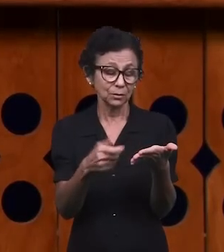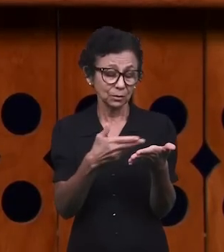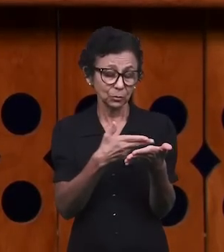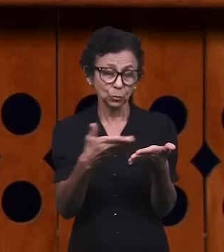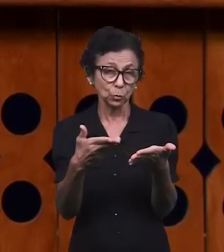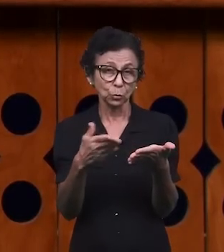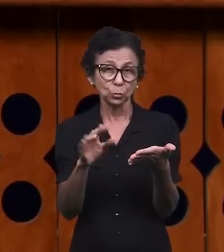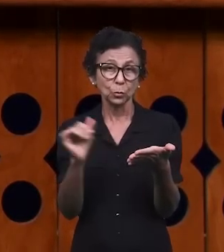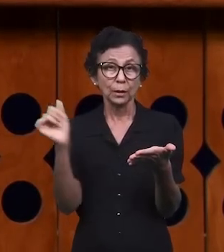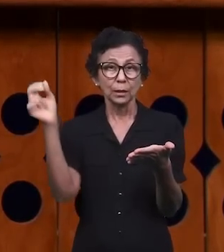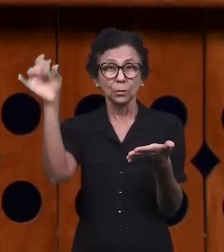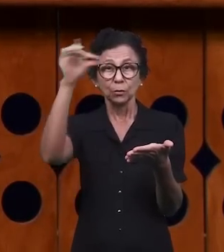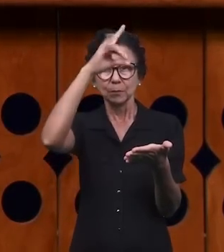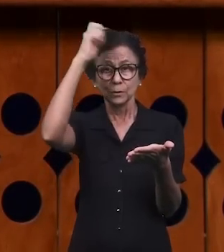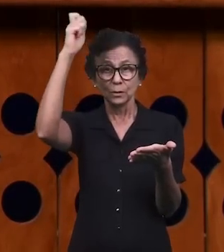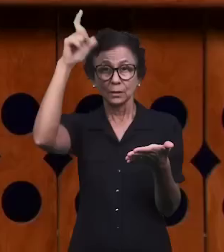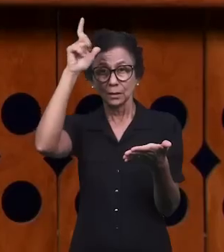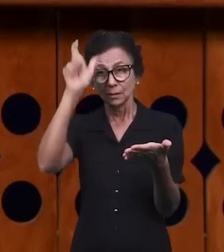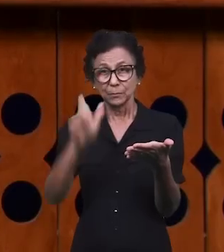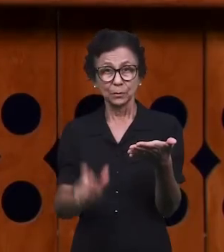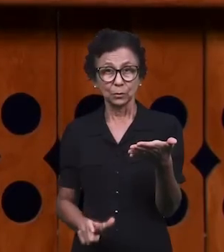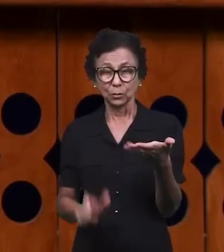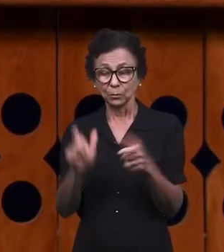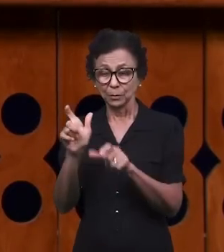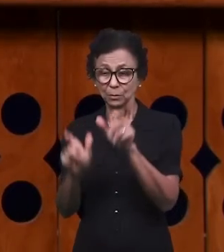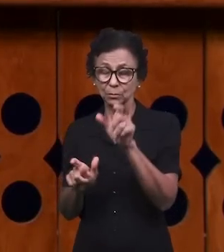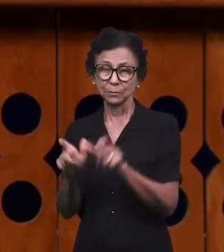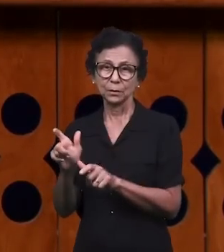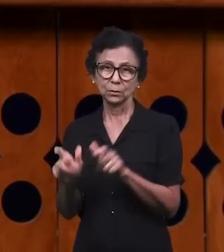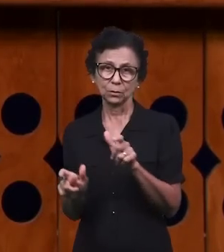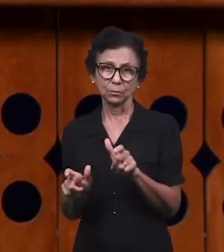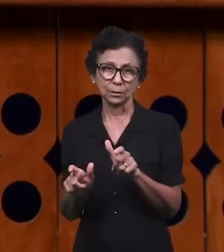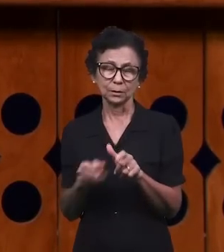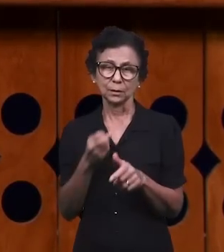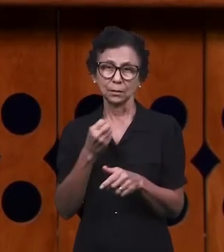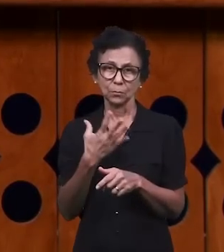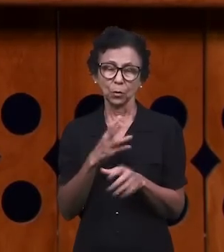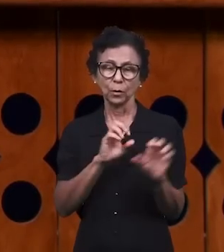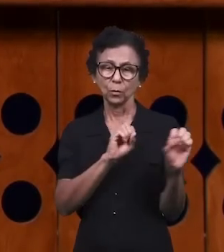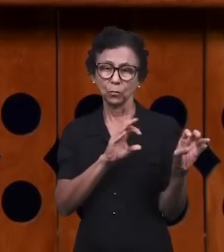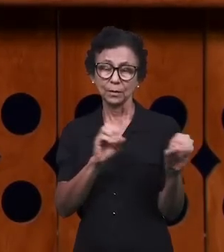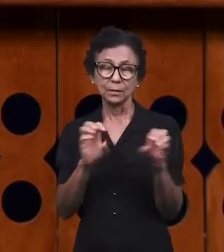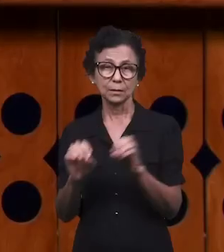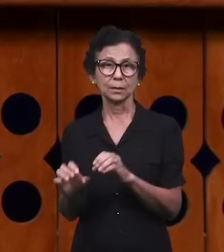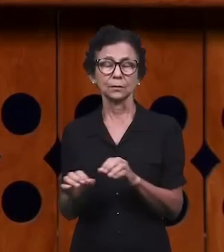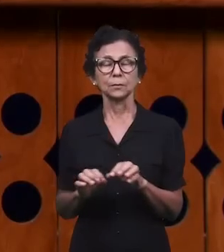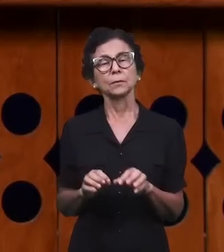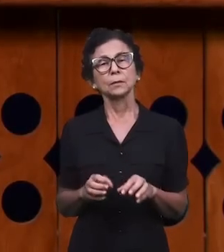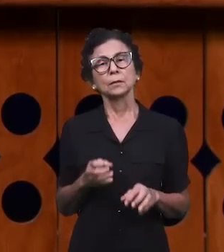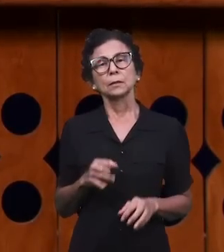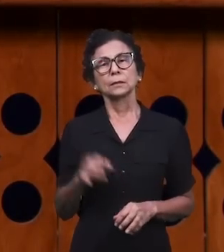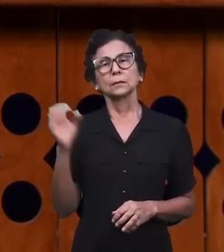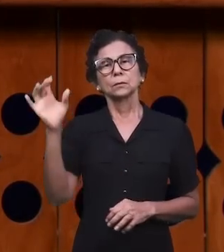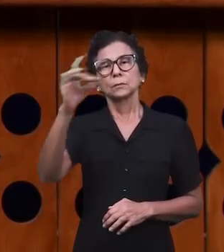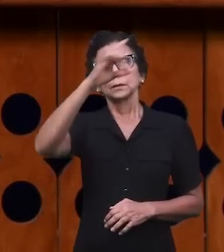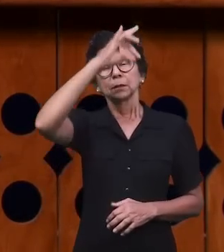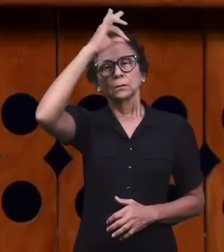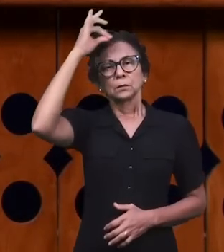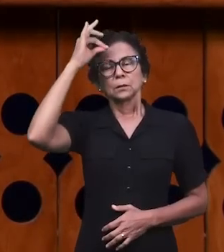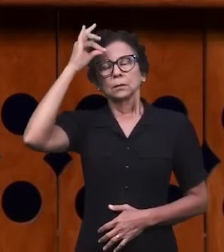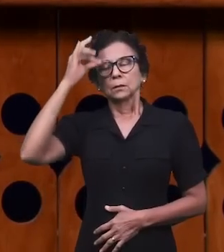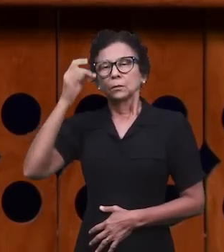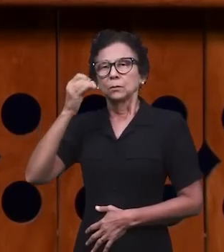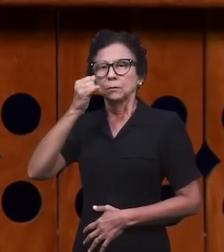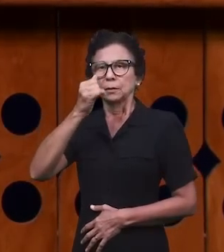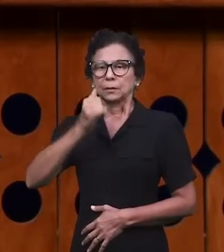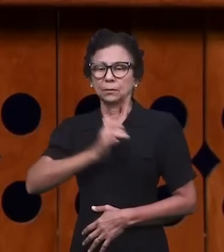divinamente inspirado e tudo serve para o nosso ensino. É verdade. Mas se o Espírito de Deus falar